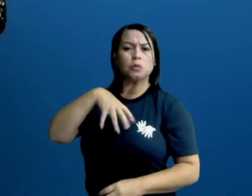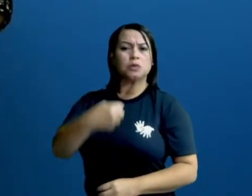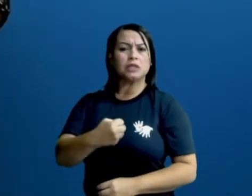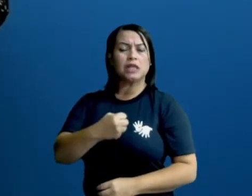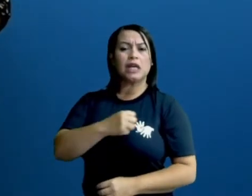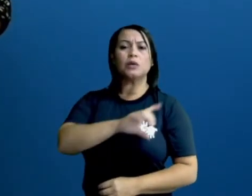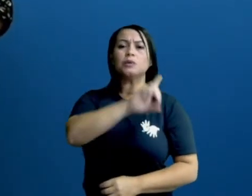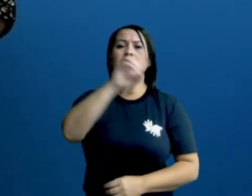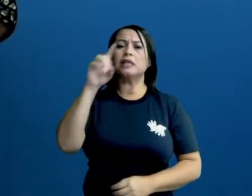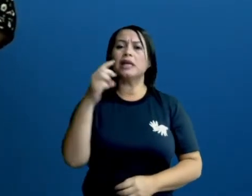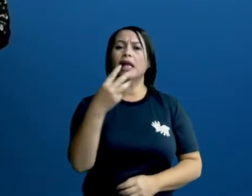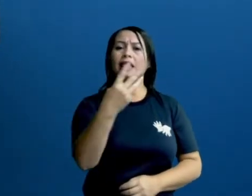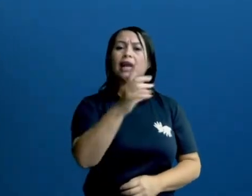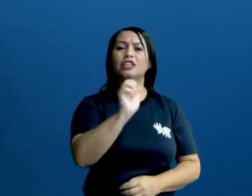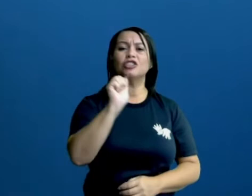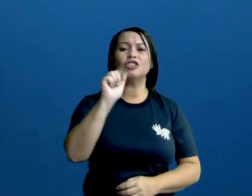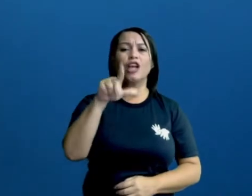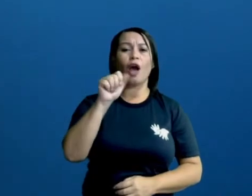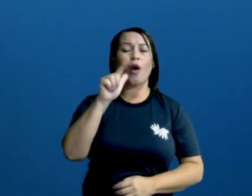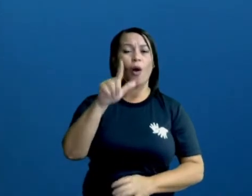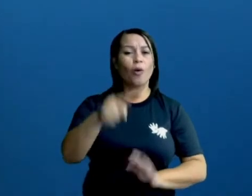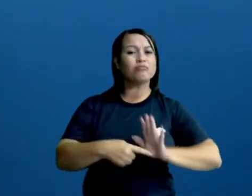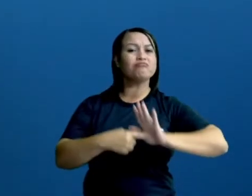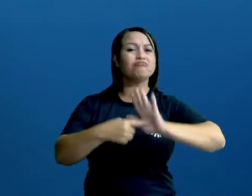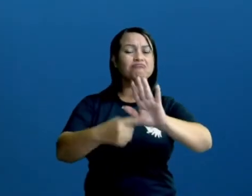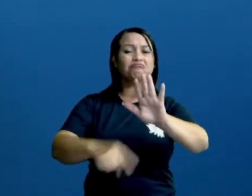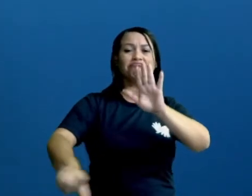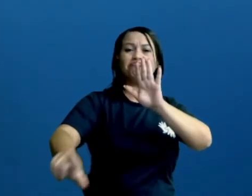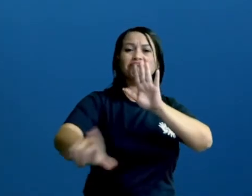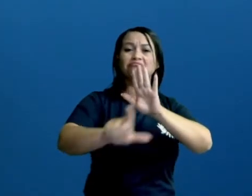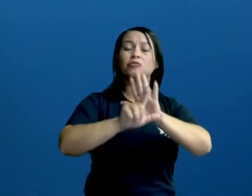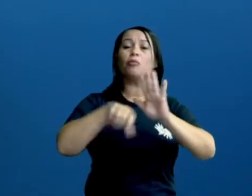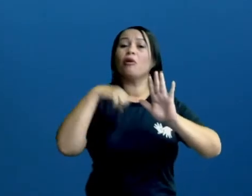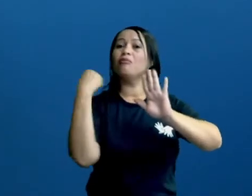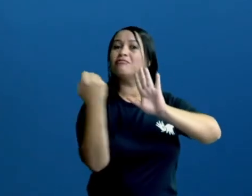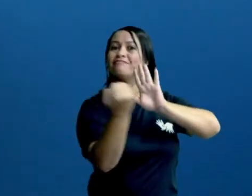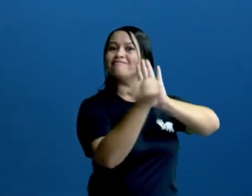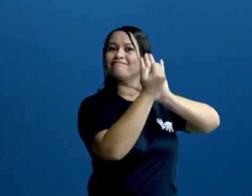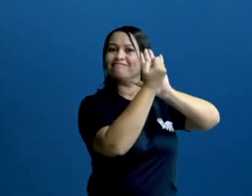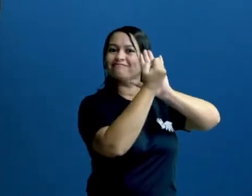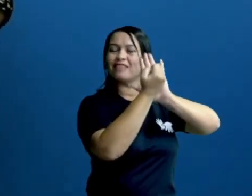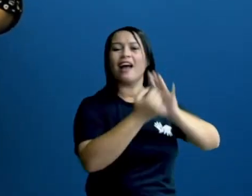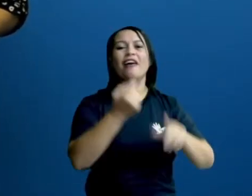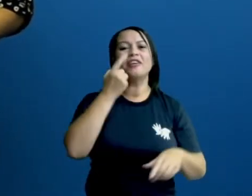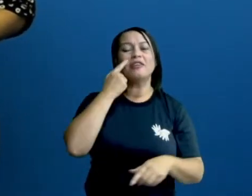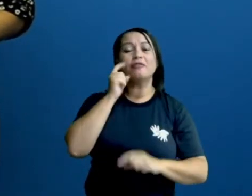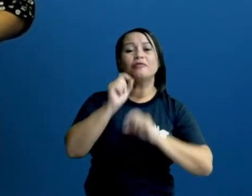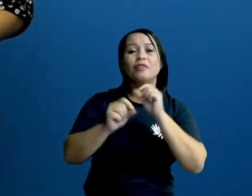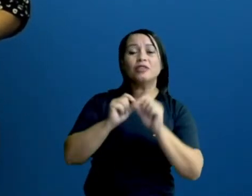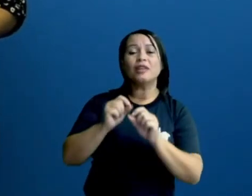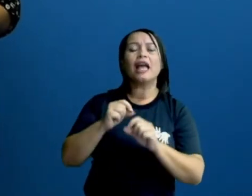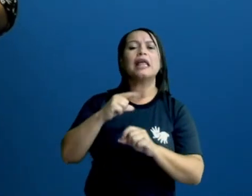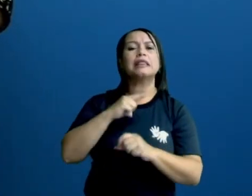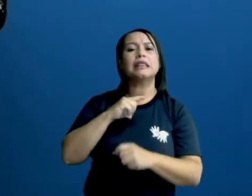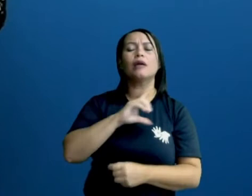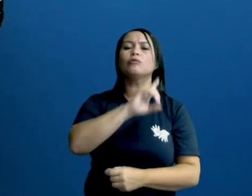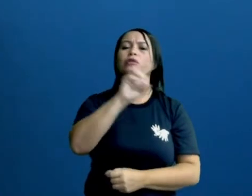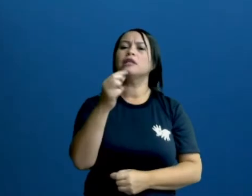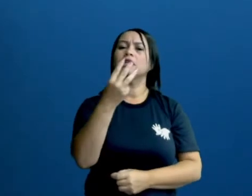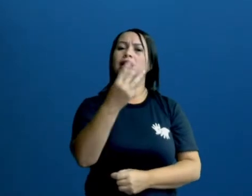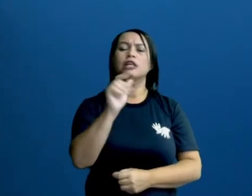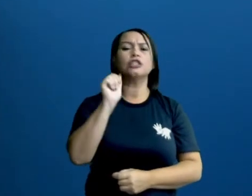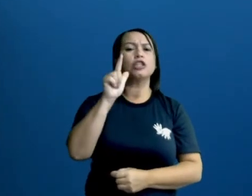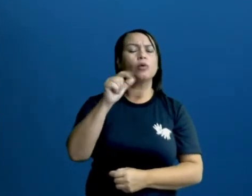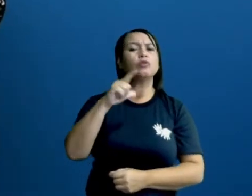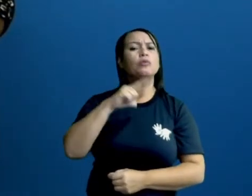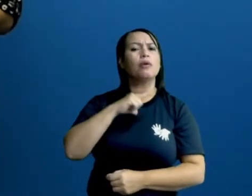legaram o dia 3 de agosto. Ó, mais uma vez, o 3 de agosto ele se destaca por ser um dos movimentos mais